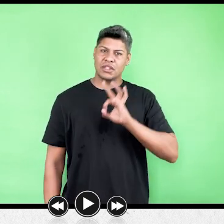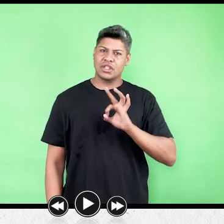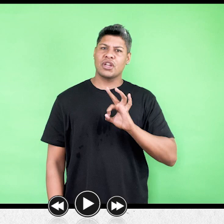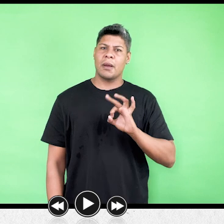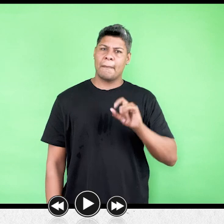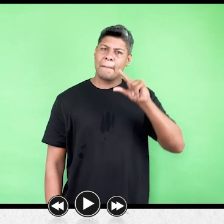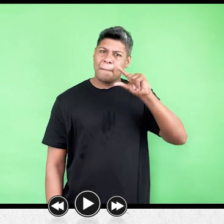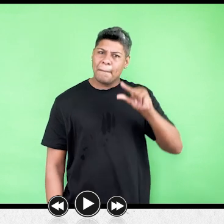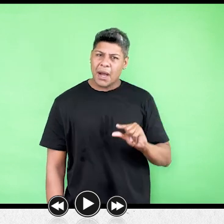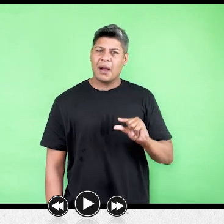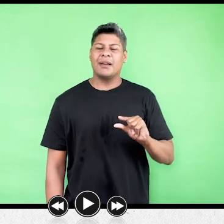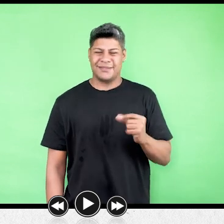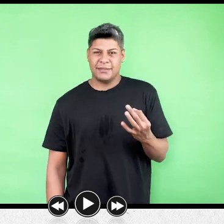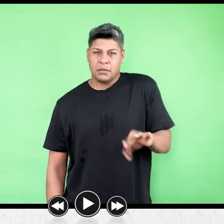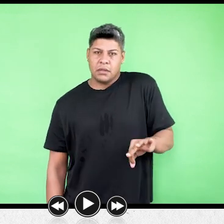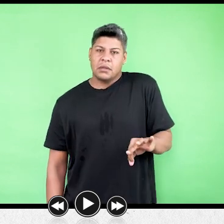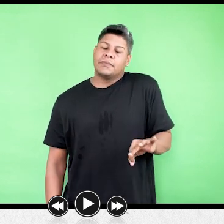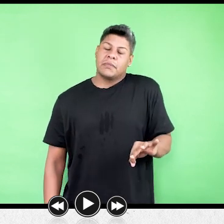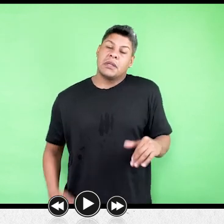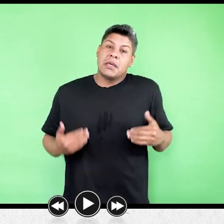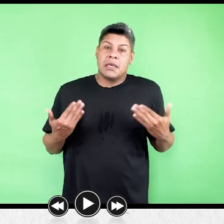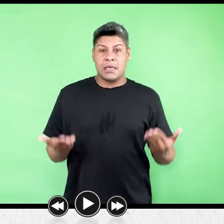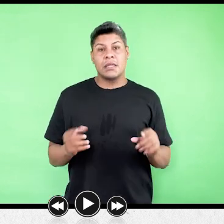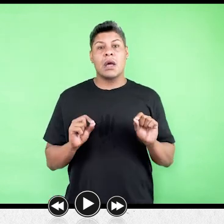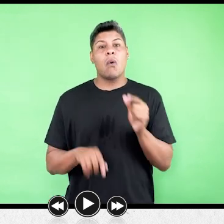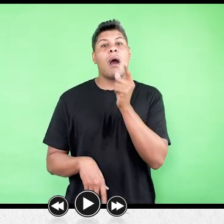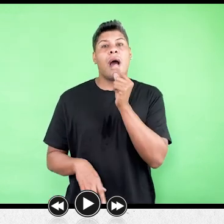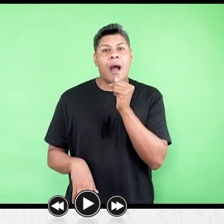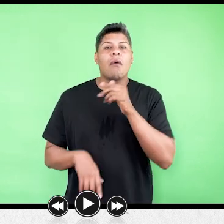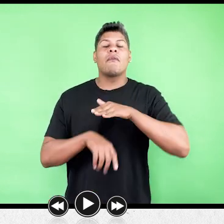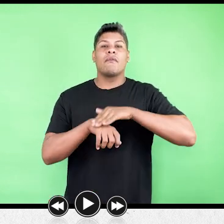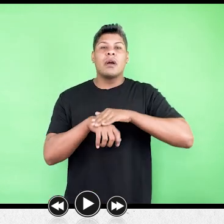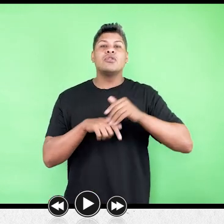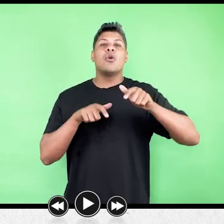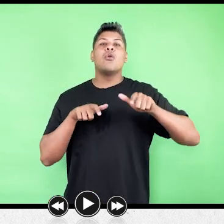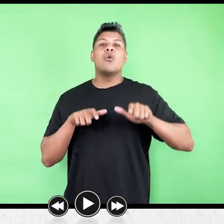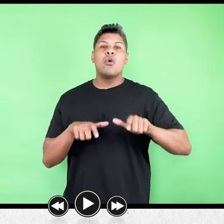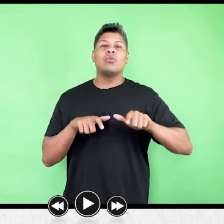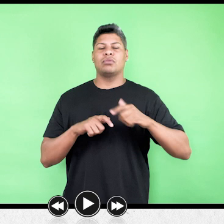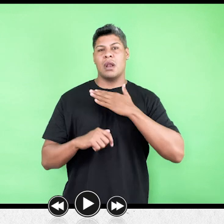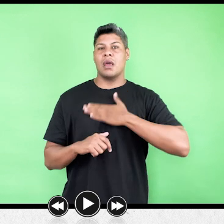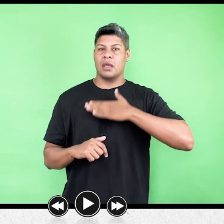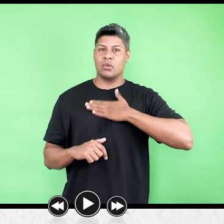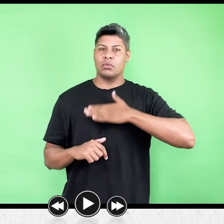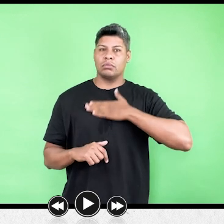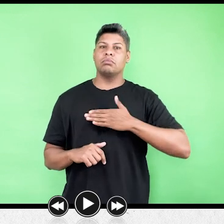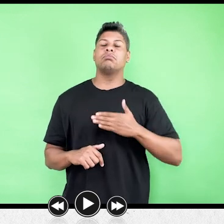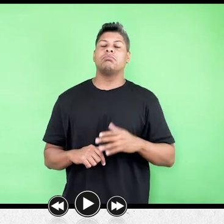baixa, né? E então, a água ela é aplicada no filtro lento de forma muito